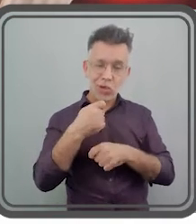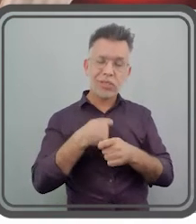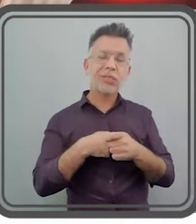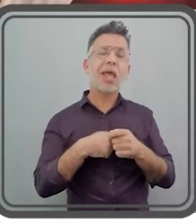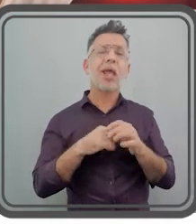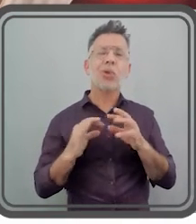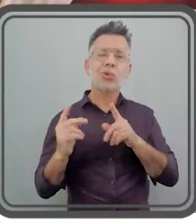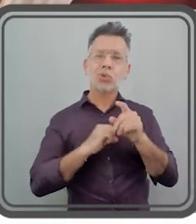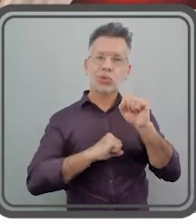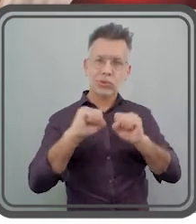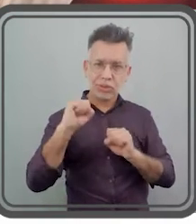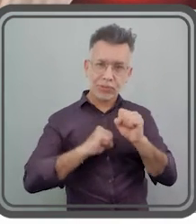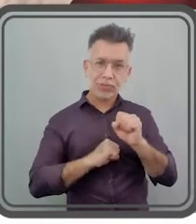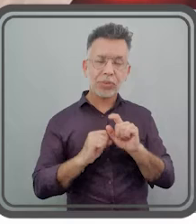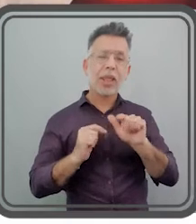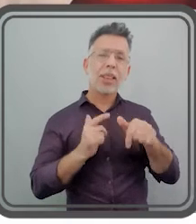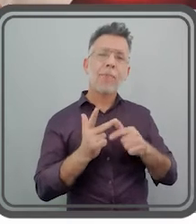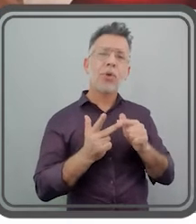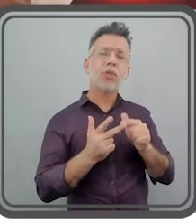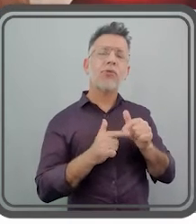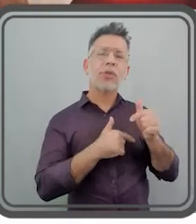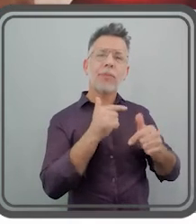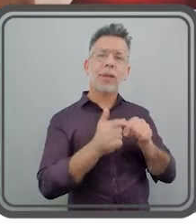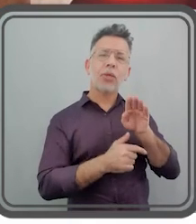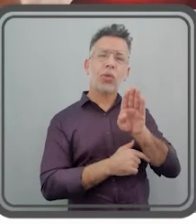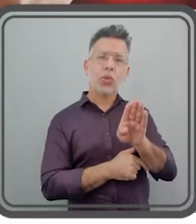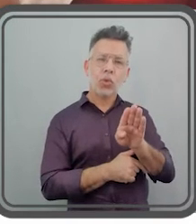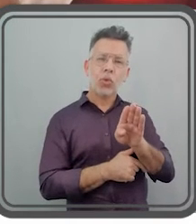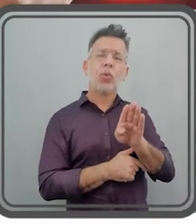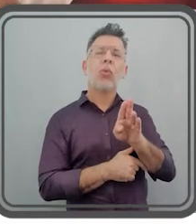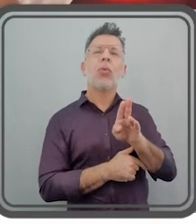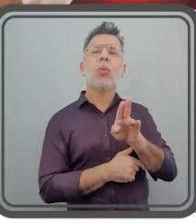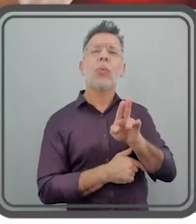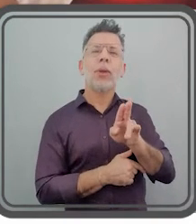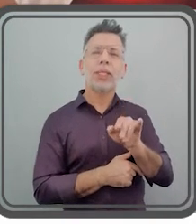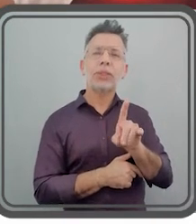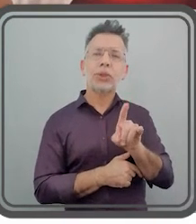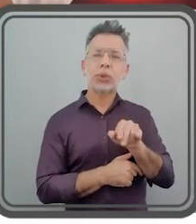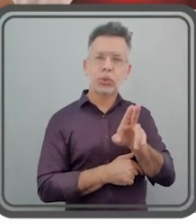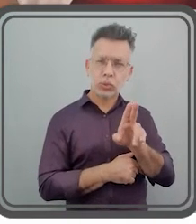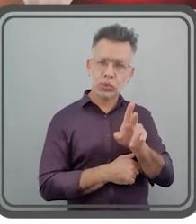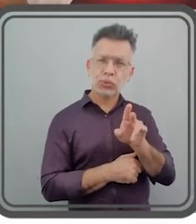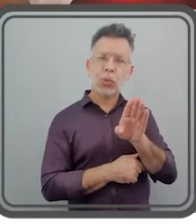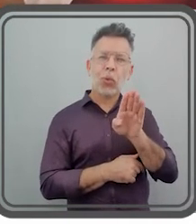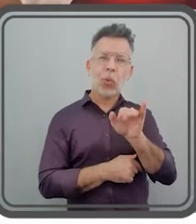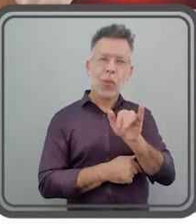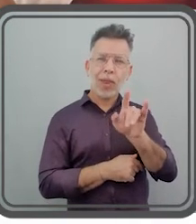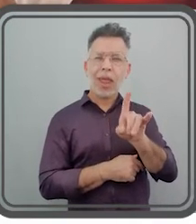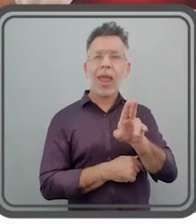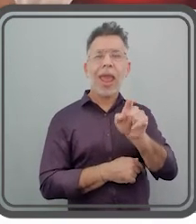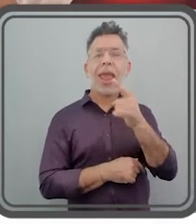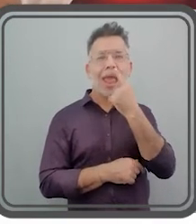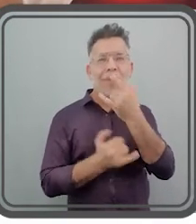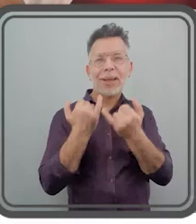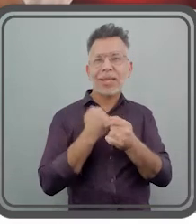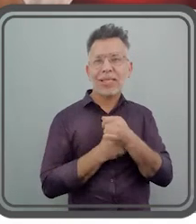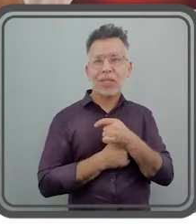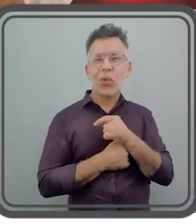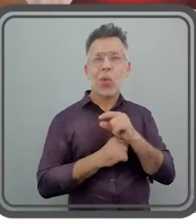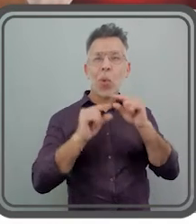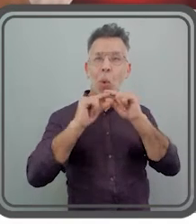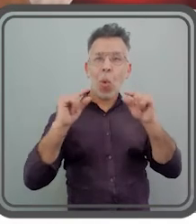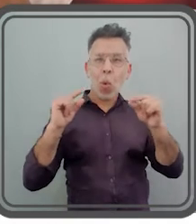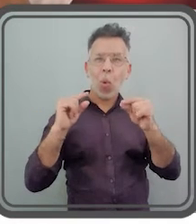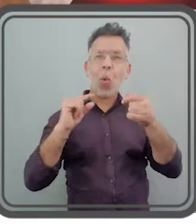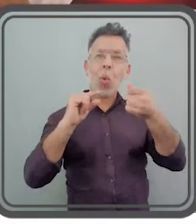comerciais Depois que acaba de trabalhar no Baidu que é o é um é o também chama Google da China né é o